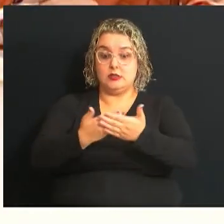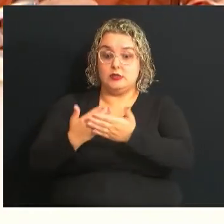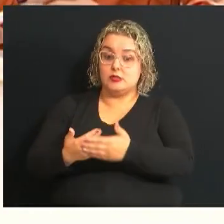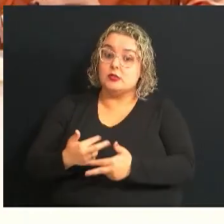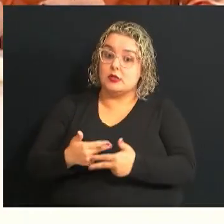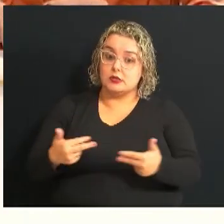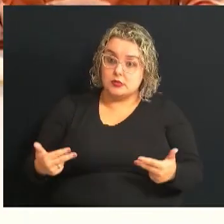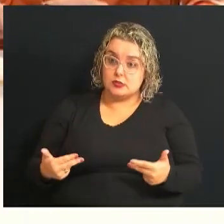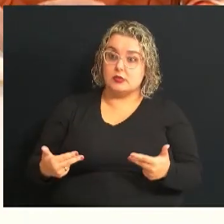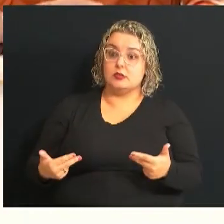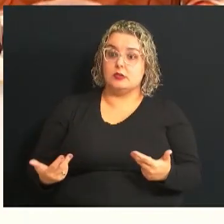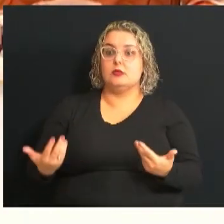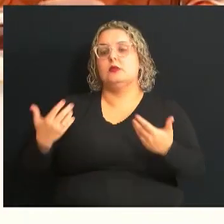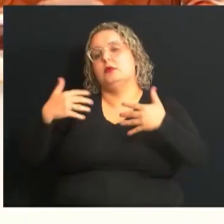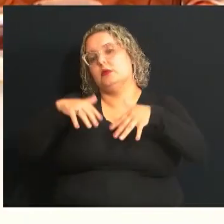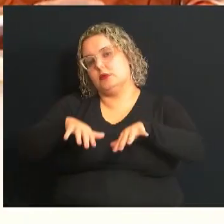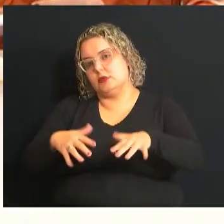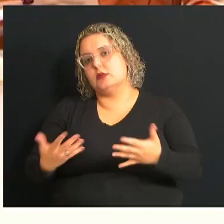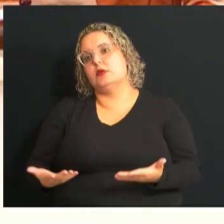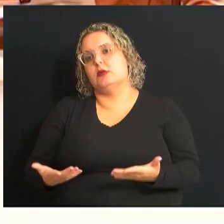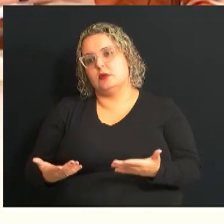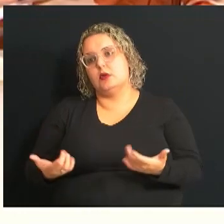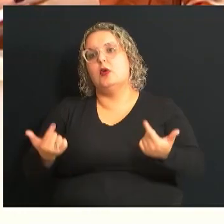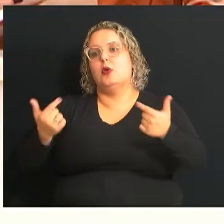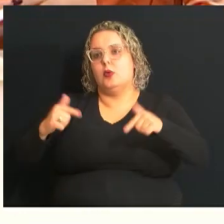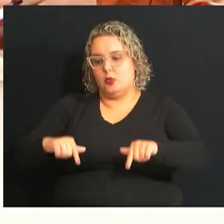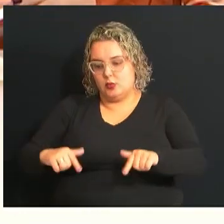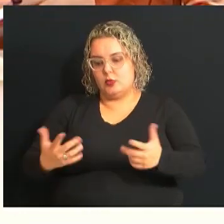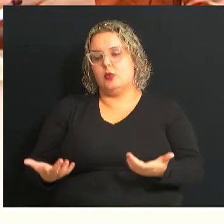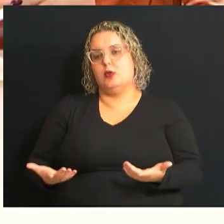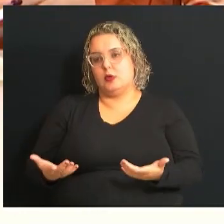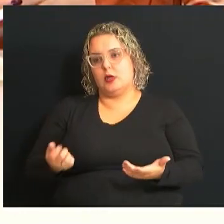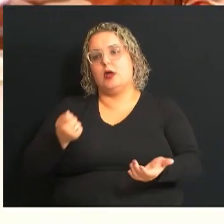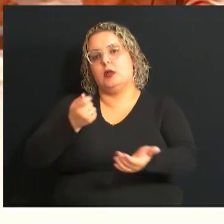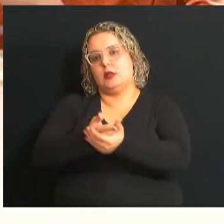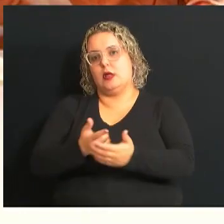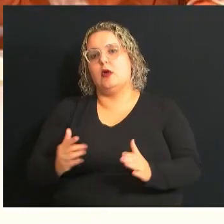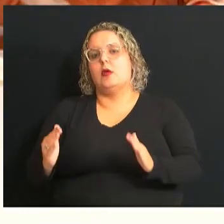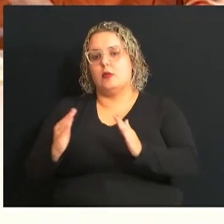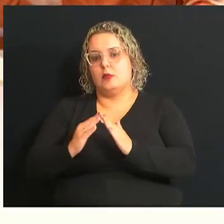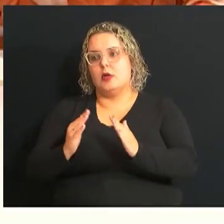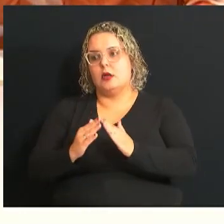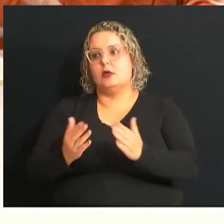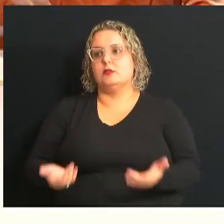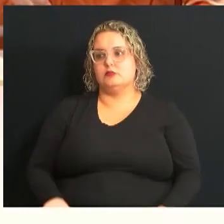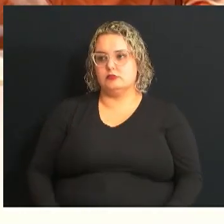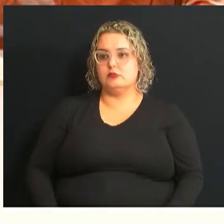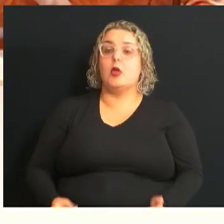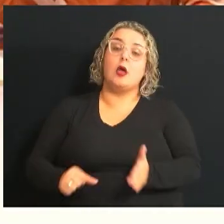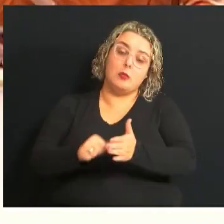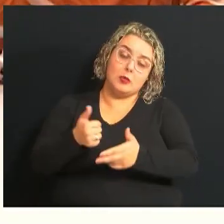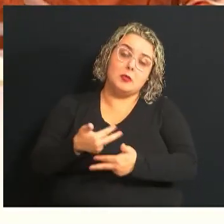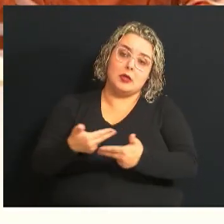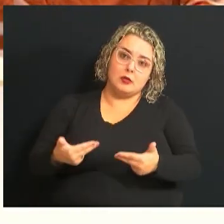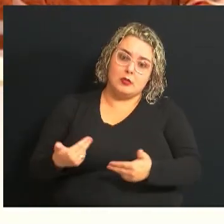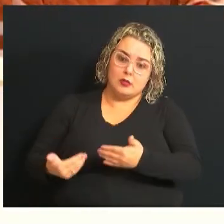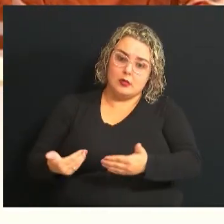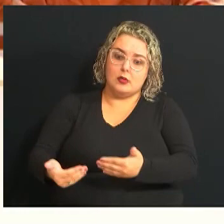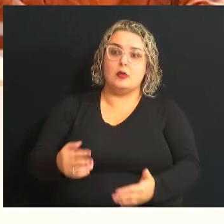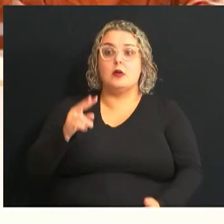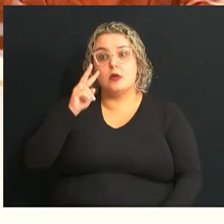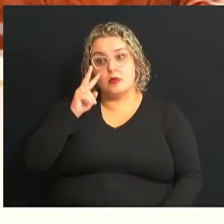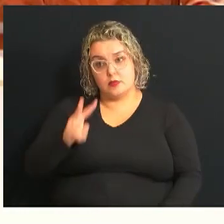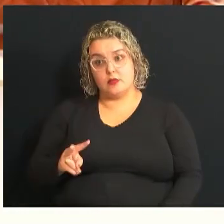né, incluindo a localização da onde está sendo comprado esse imóvel. Mas o primeiro passo sempre seria esse, ver a sua